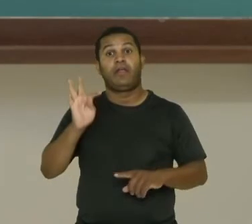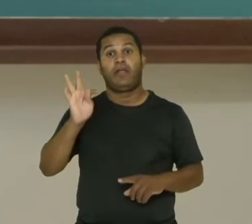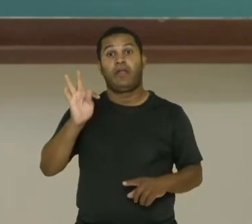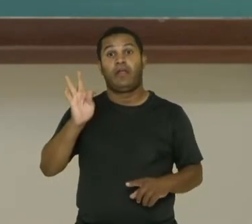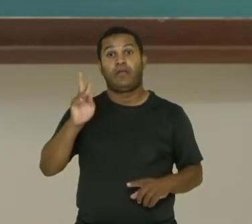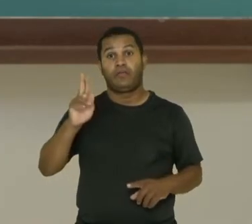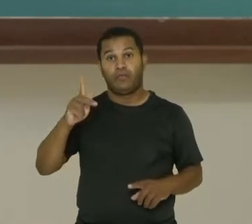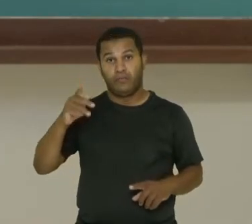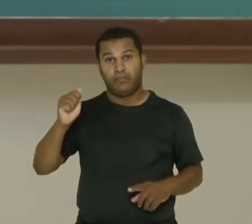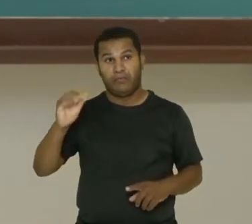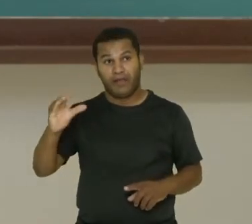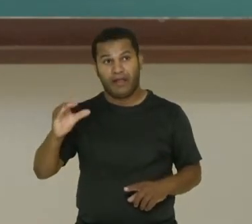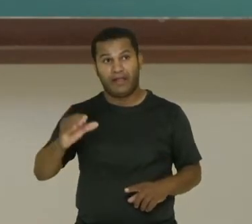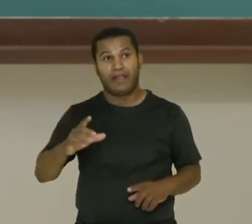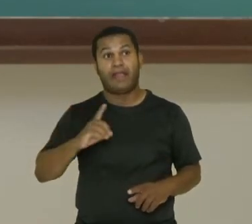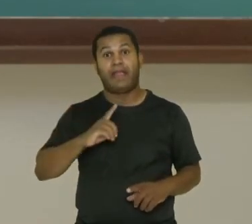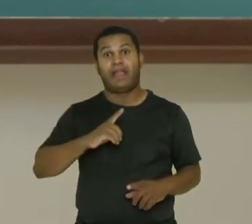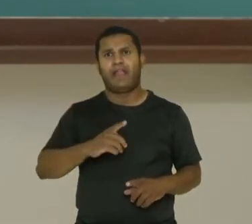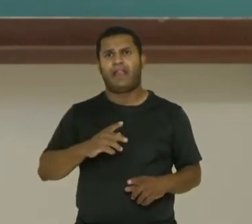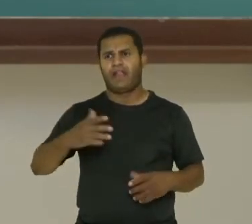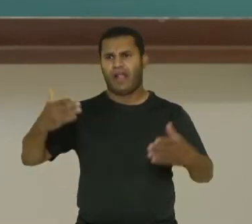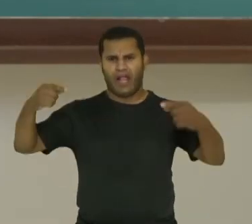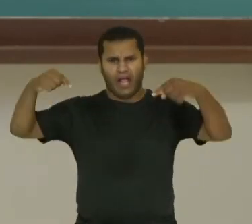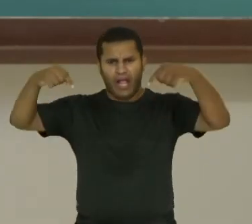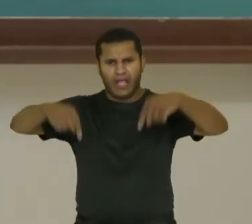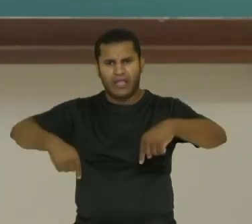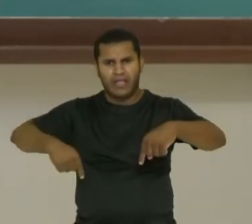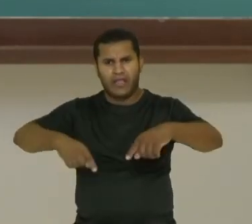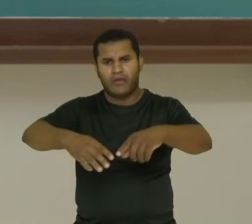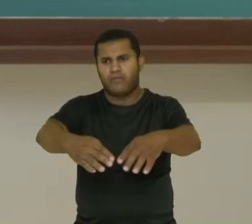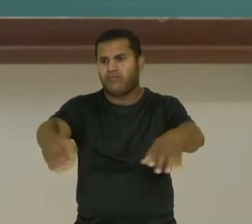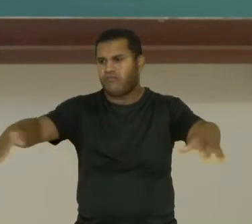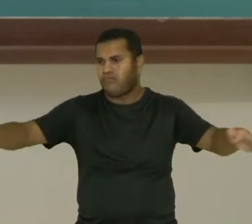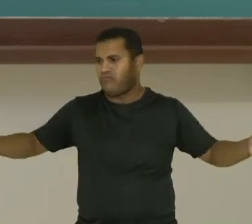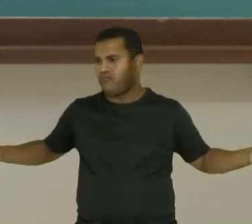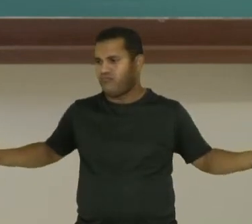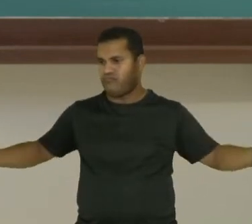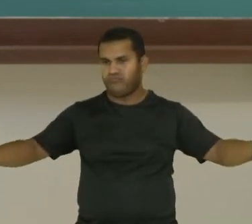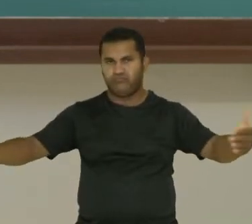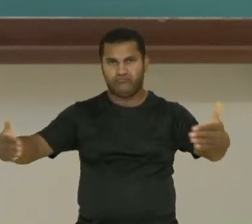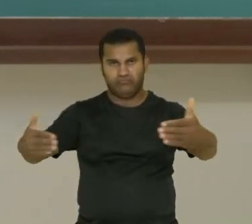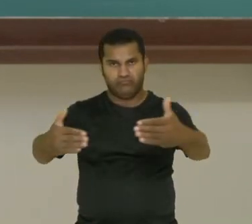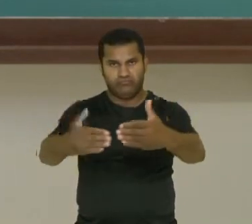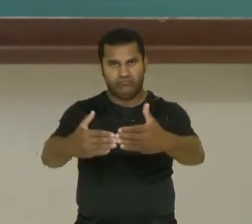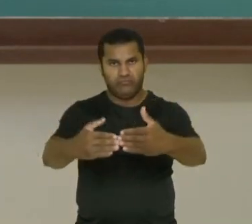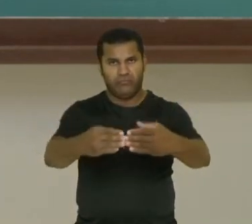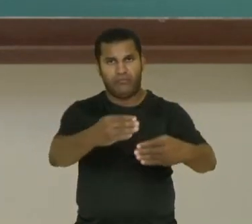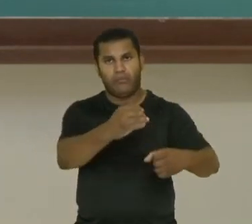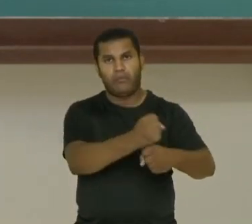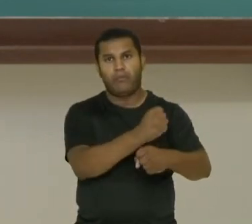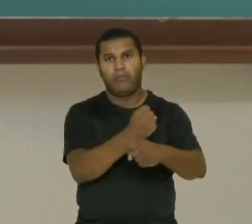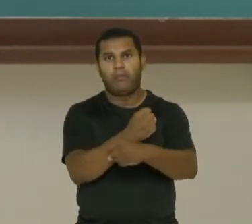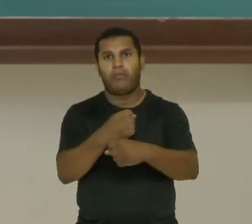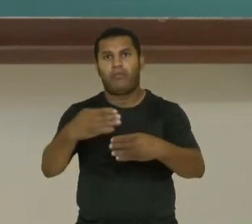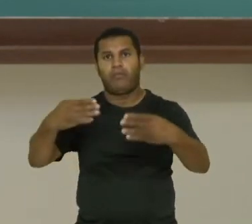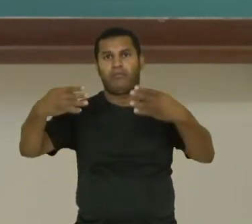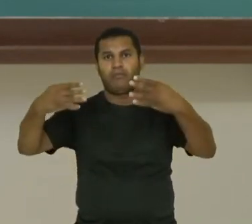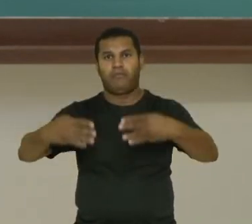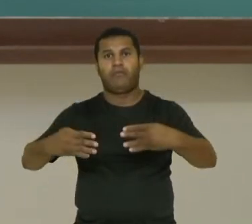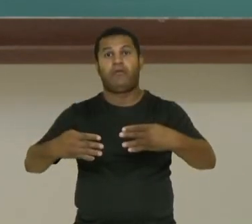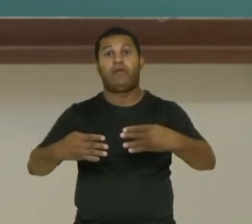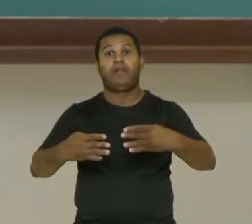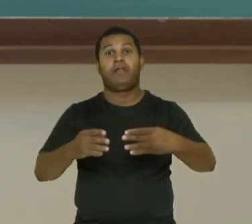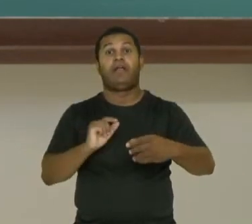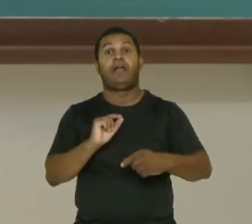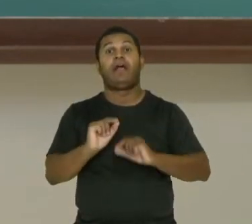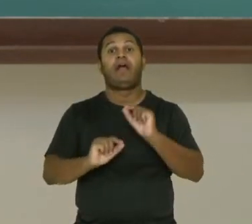o Huáscar e o Atahualpa foram mortos, eles conquistaram a região de Lima, no Peru, e